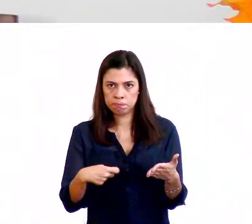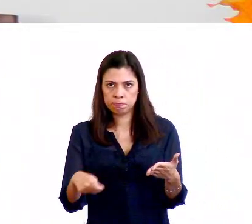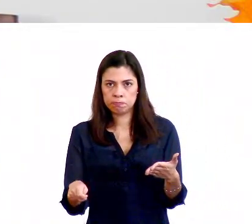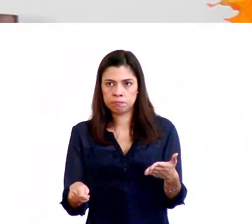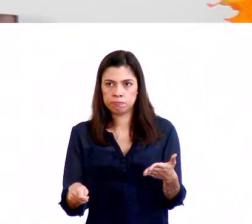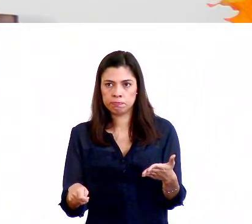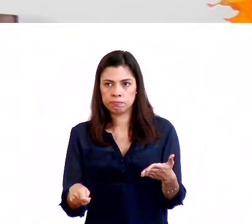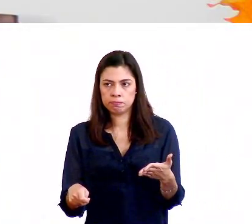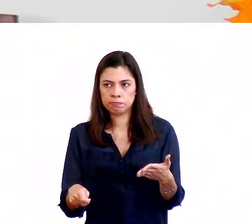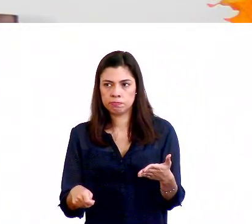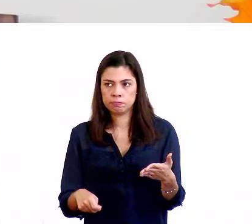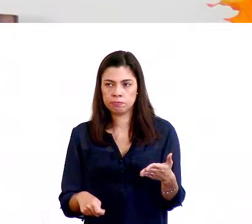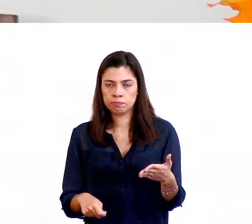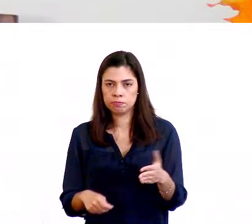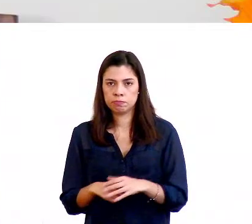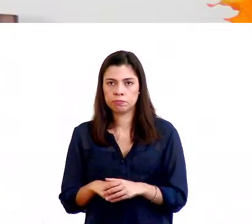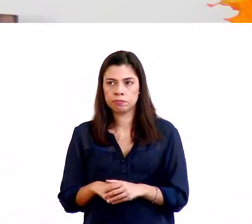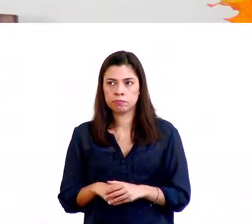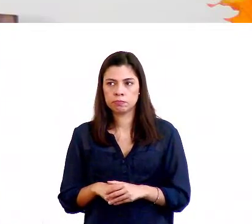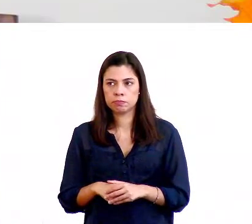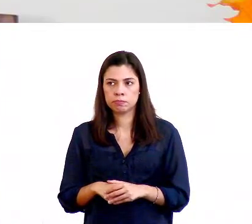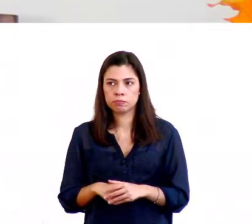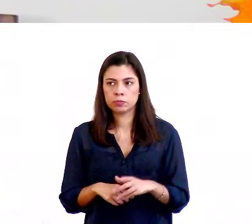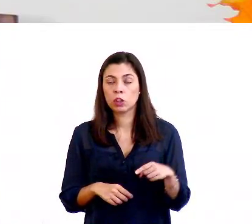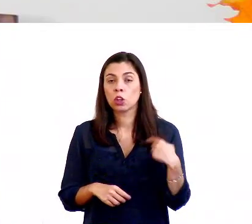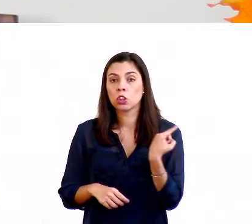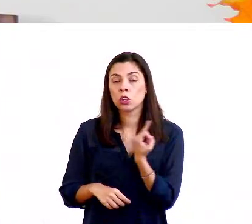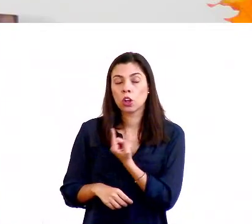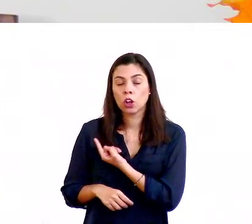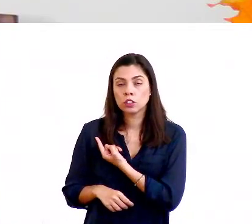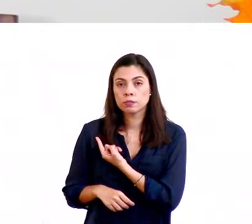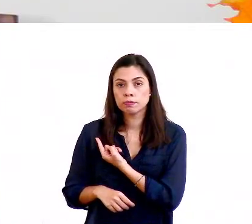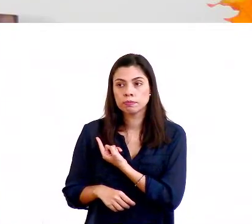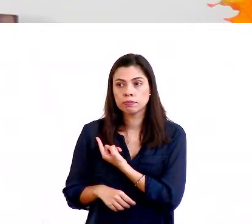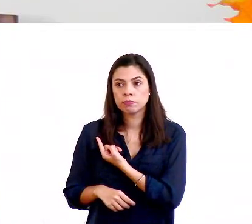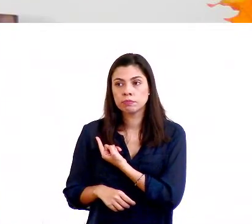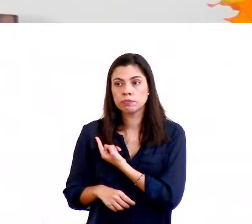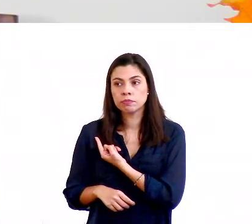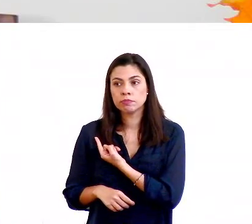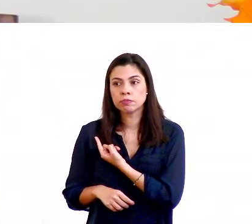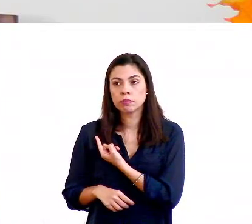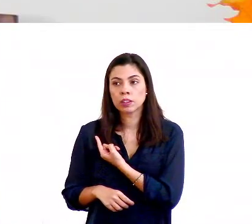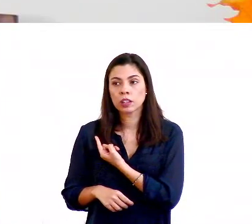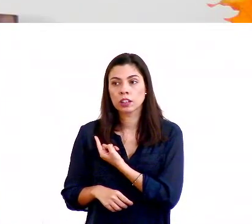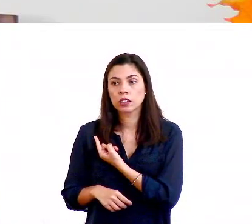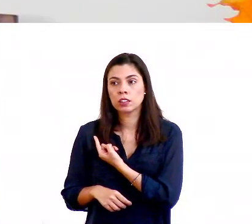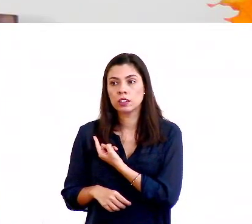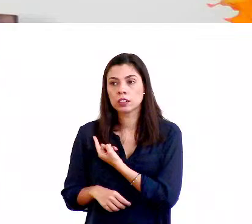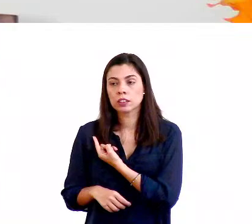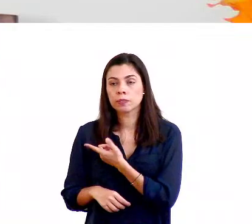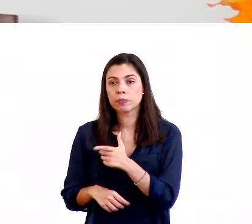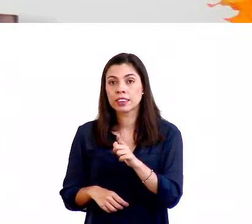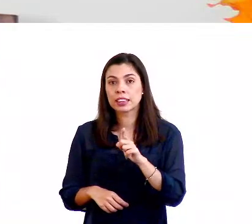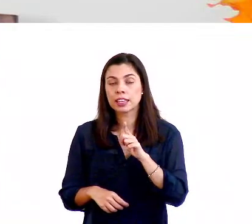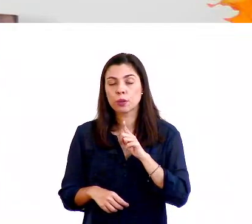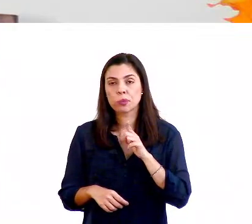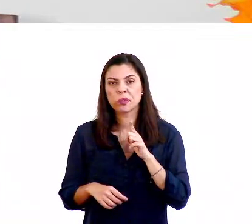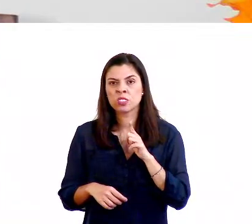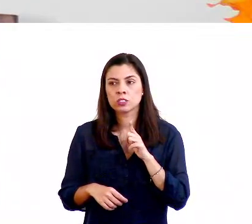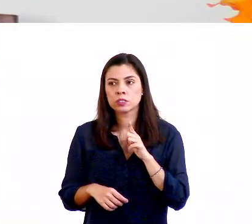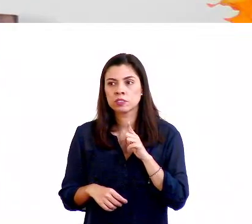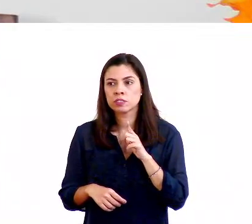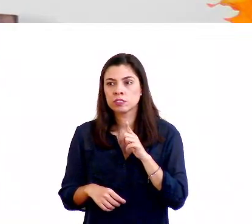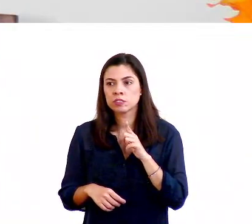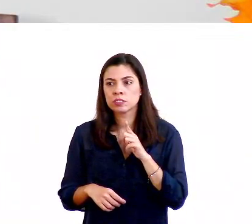que nós que já corremos para o refúgio podemos ter forte alento, ele diz, a fim de lançar mão